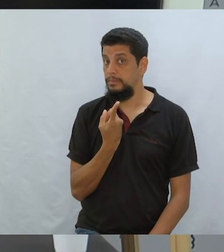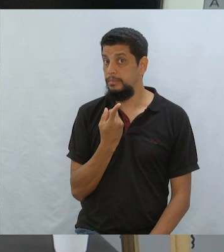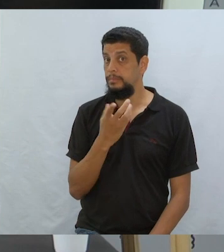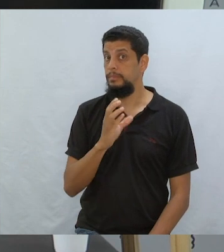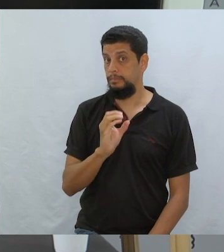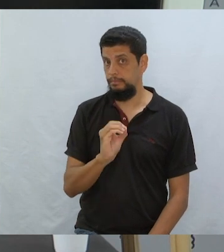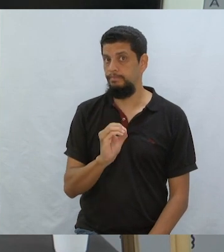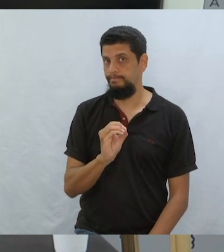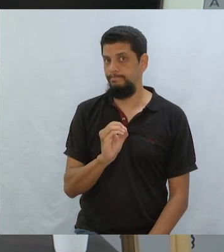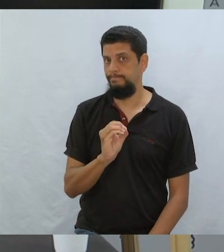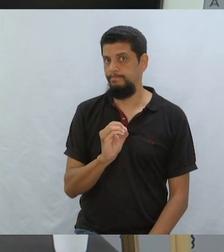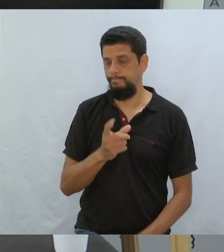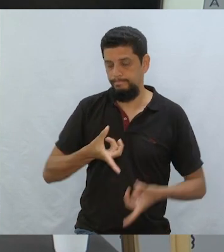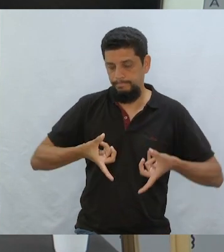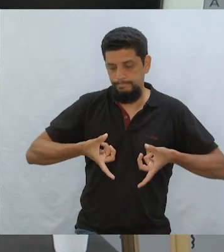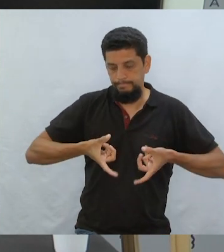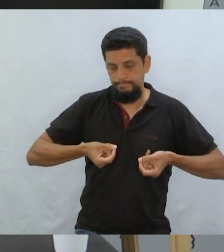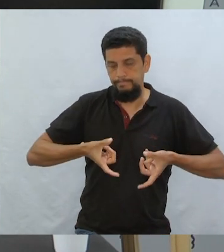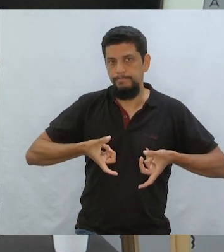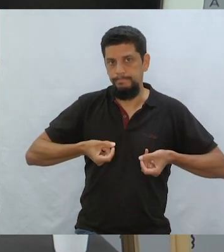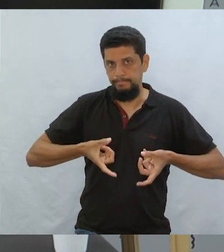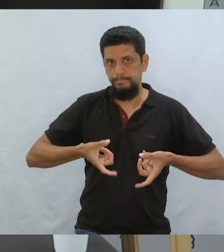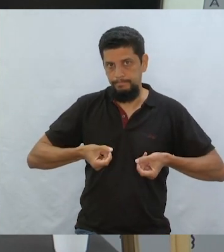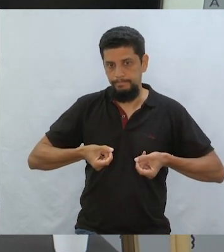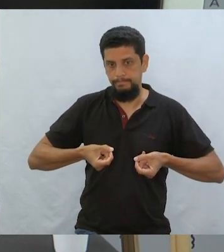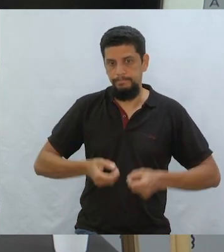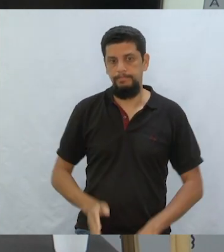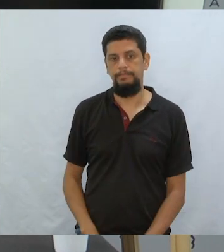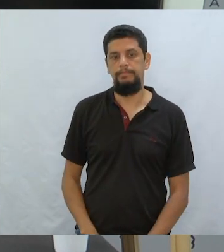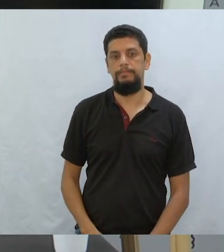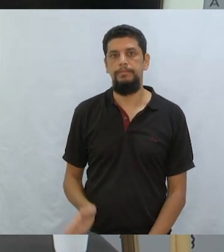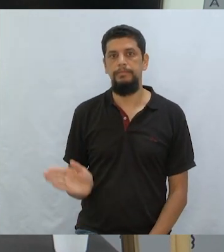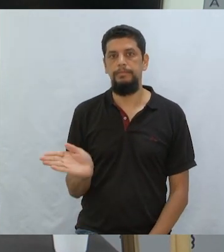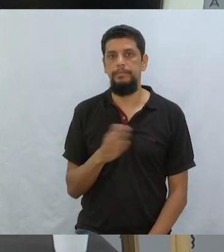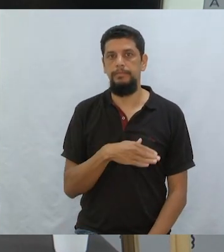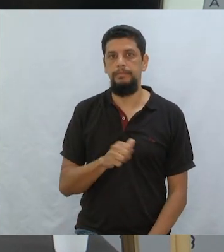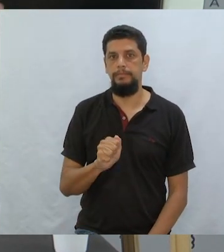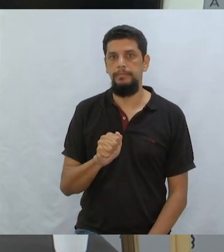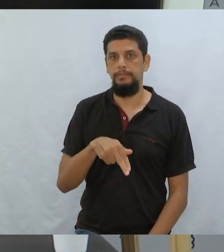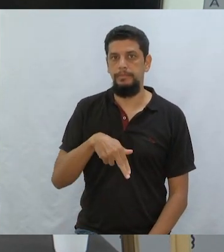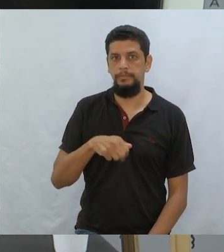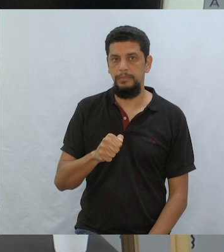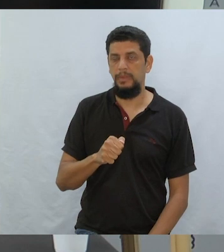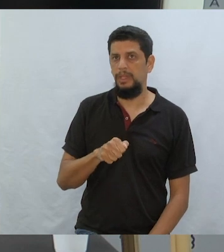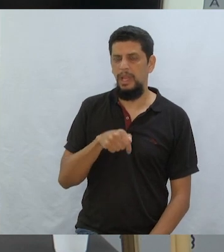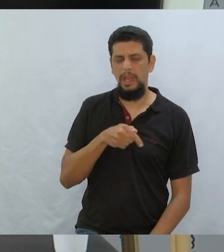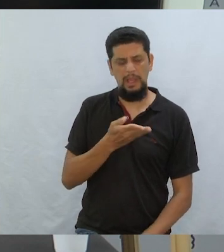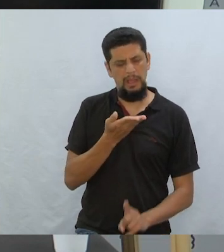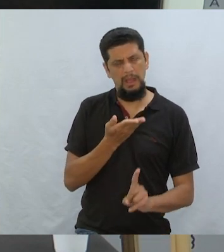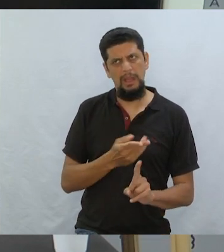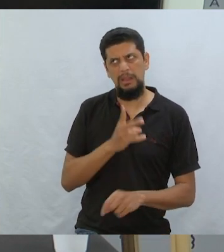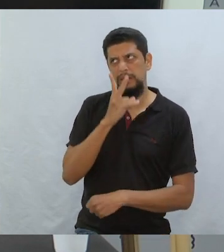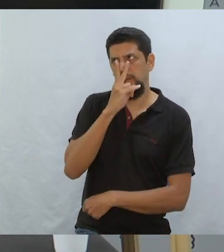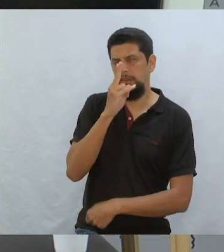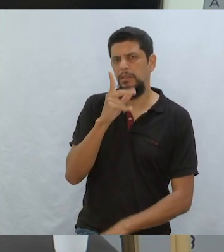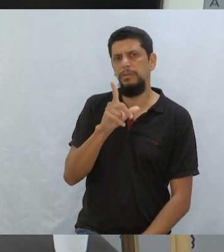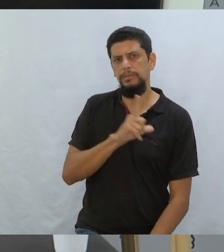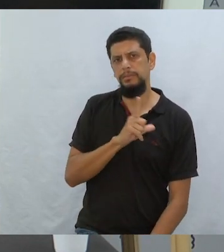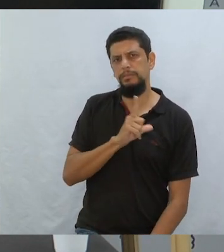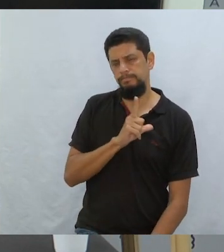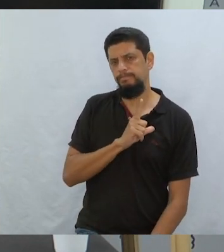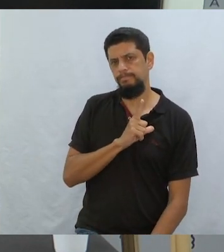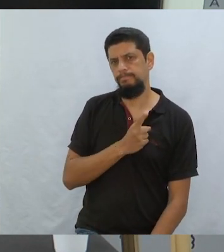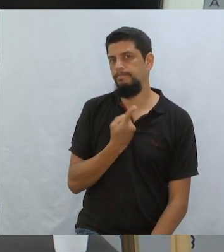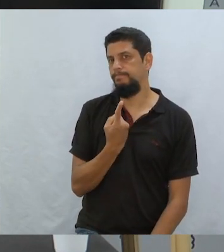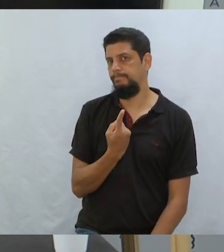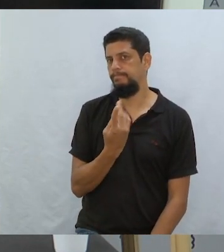10 grampos. Lembra? O Léo achava que tinha 10 grampos. E a Ana, ela achava que tinha